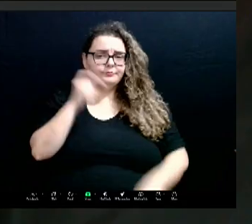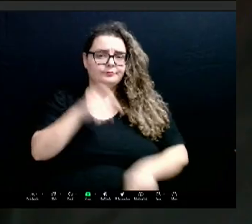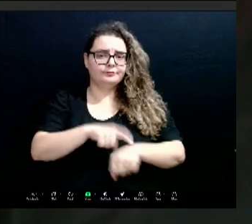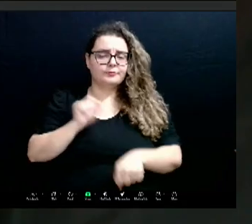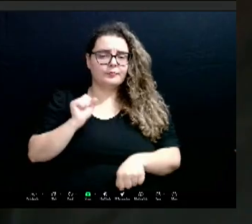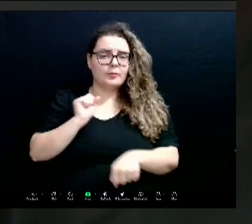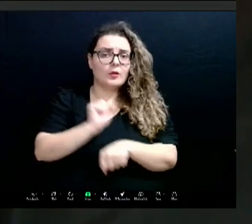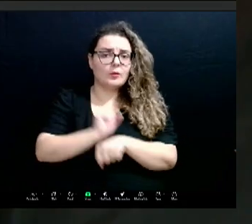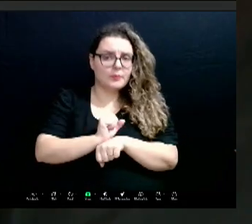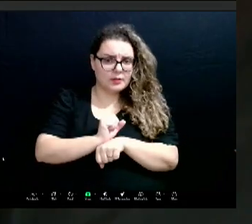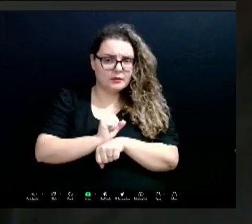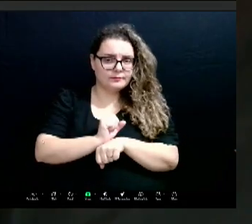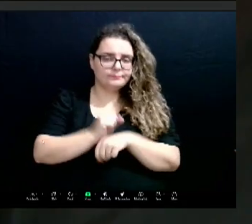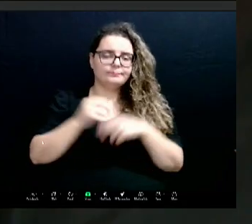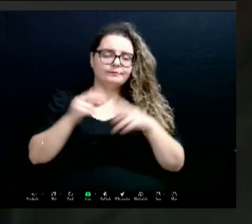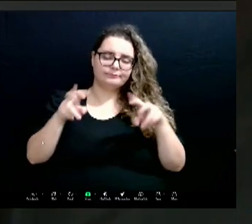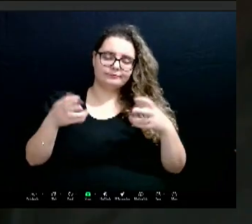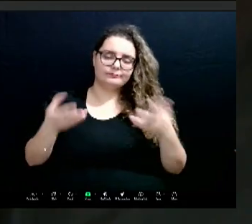tema de hoje é